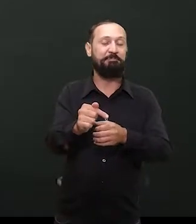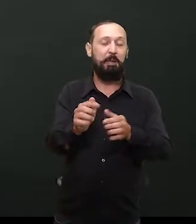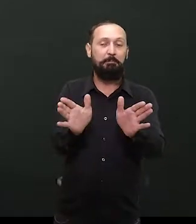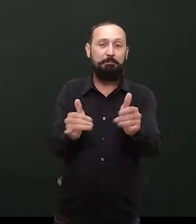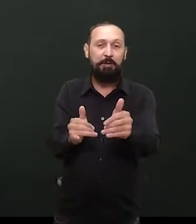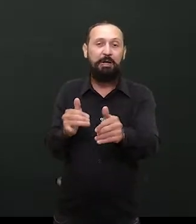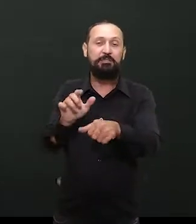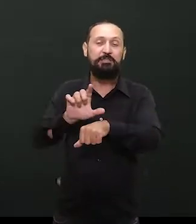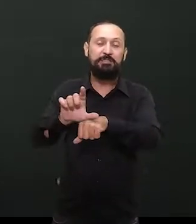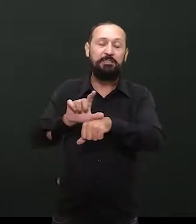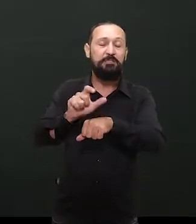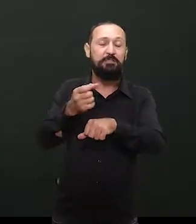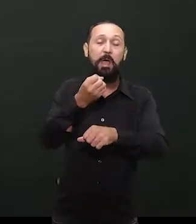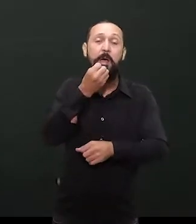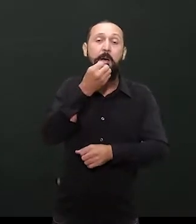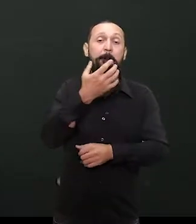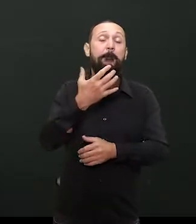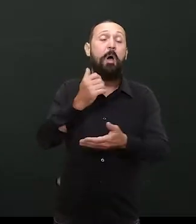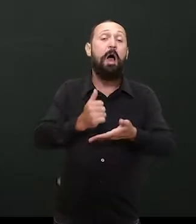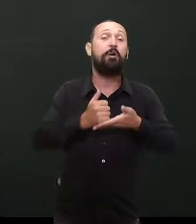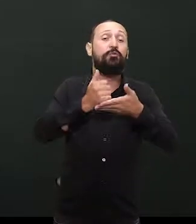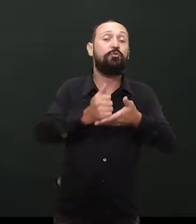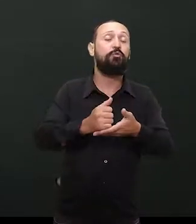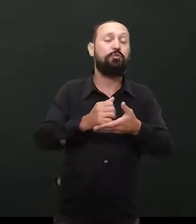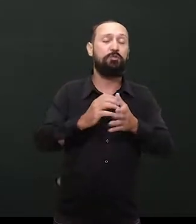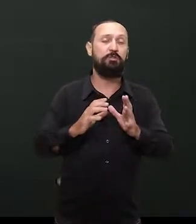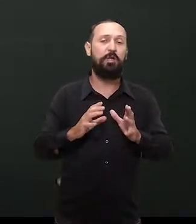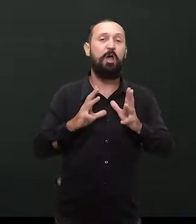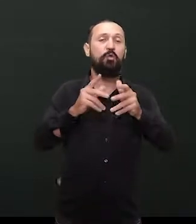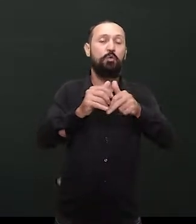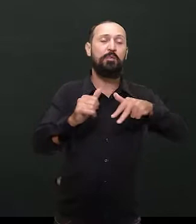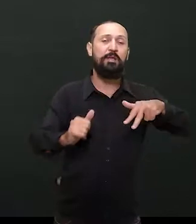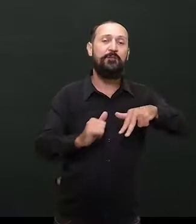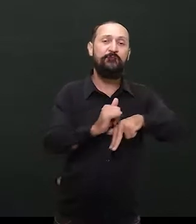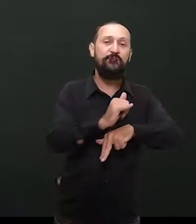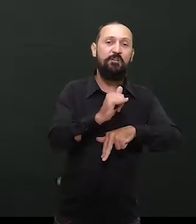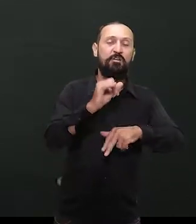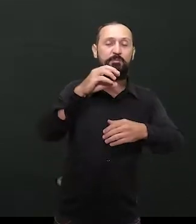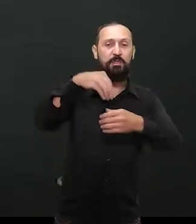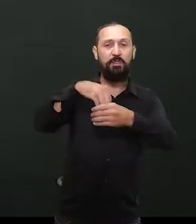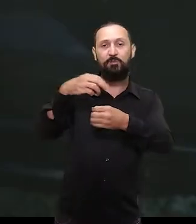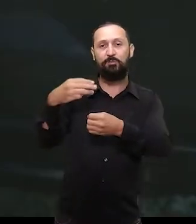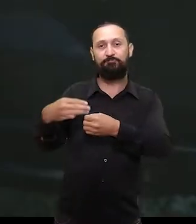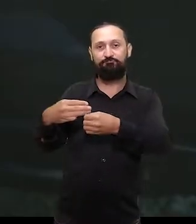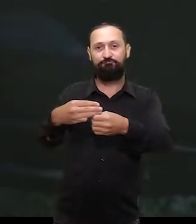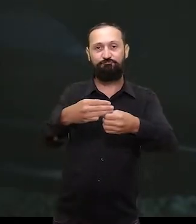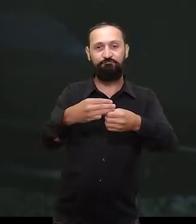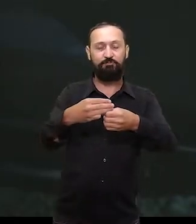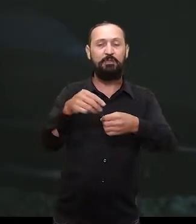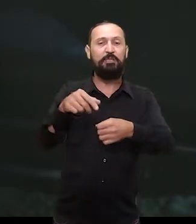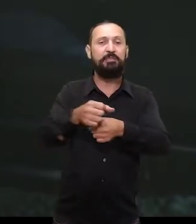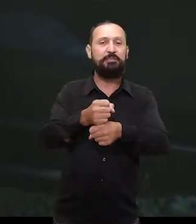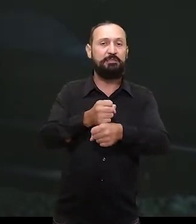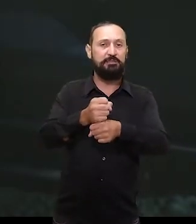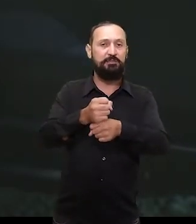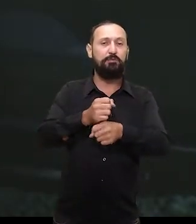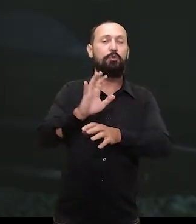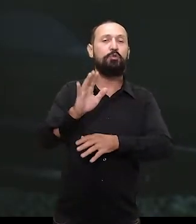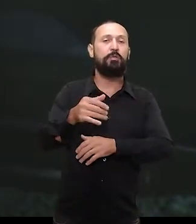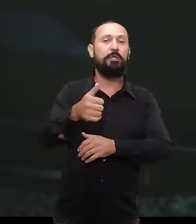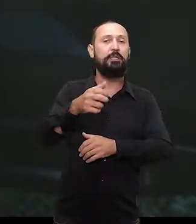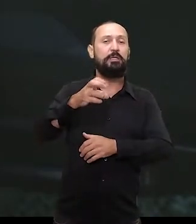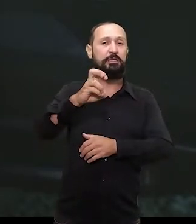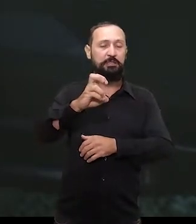ganho muito importante né para todas as vítimas aí de violência no interior e Dr este ano